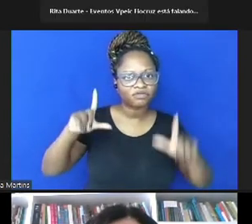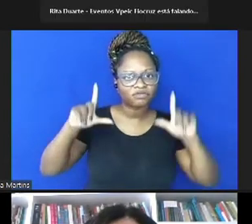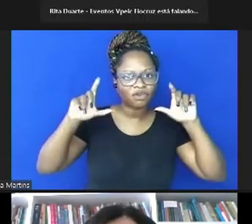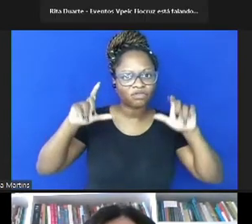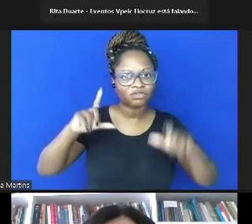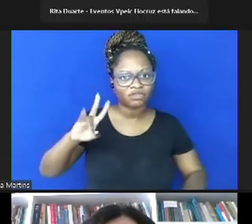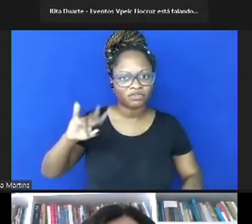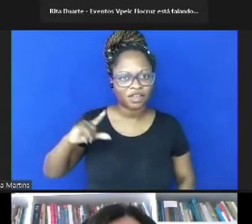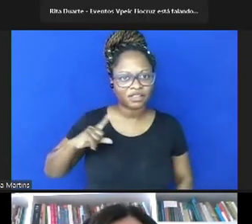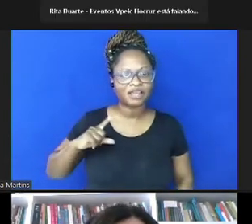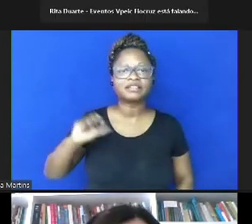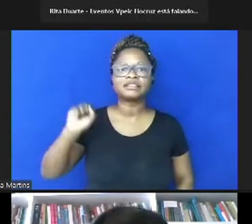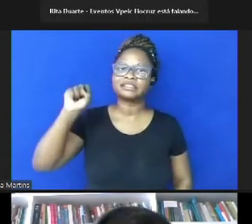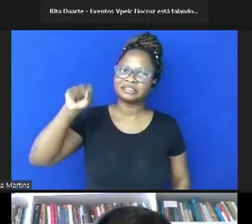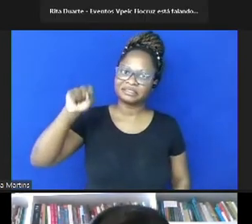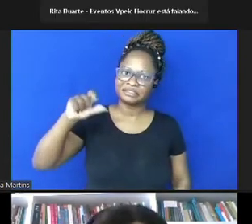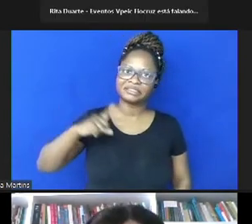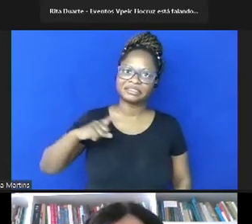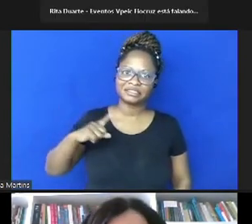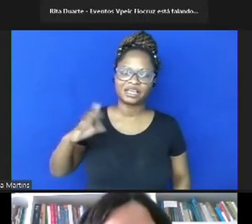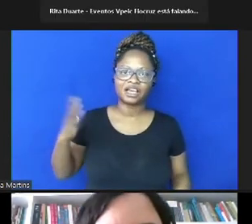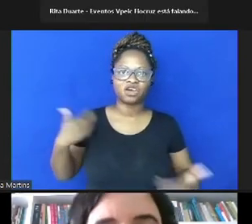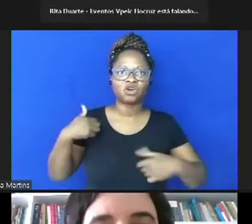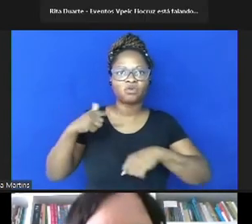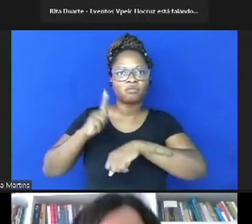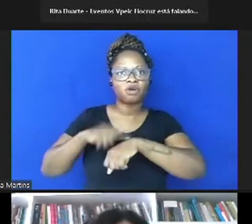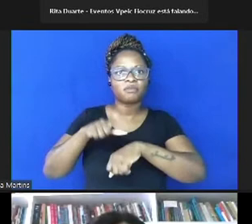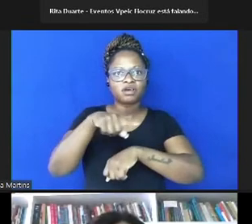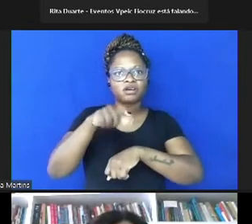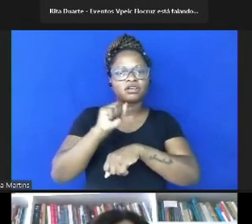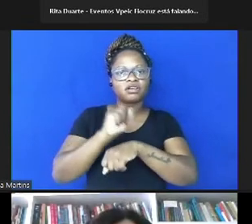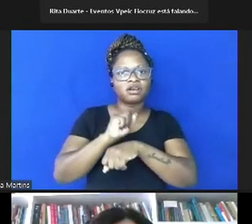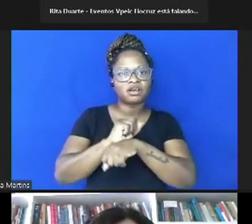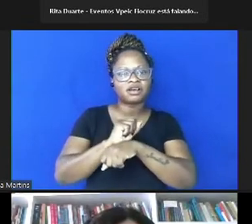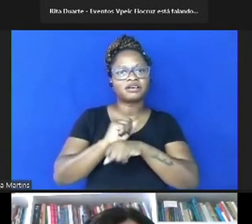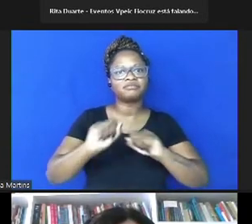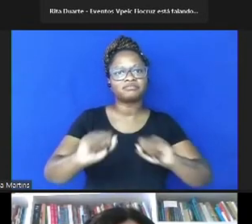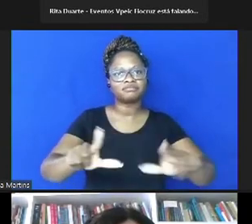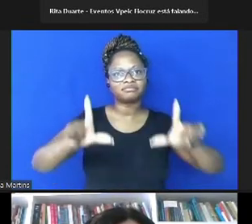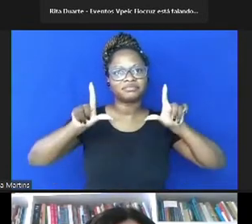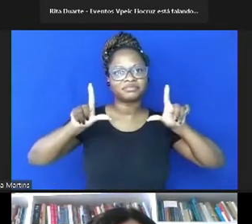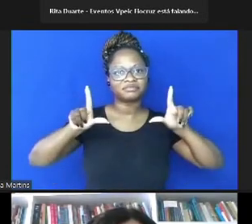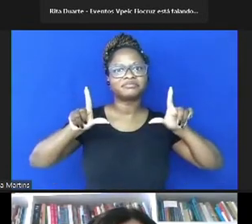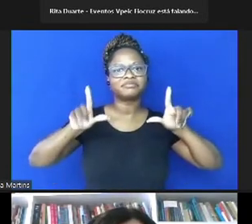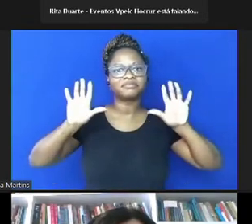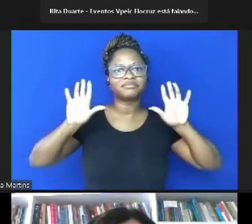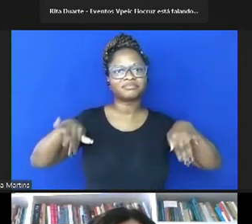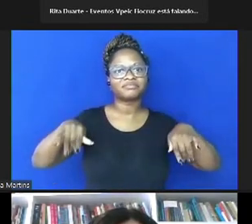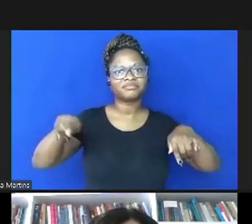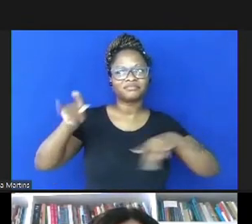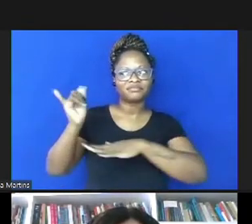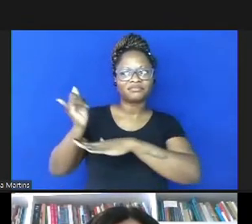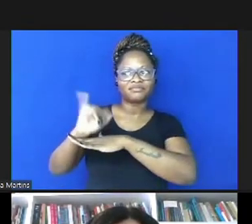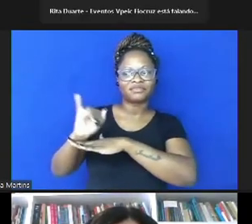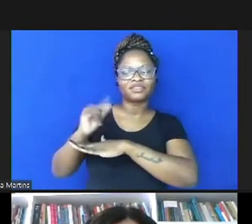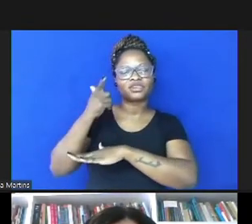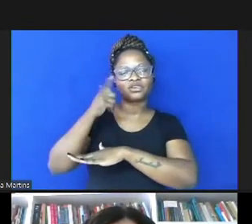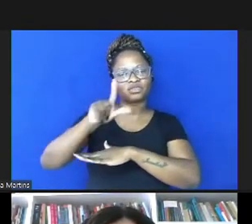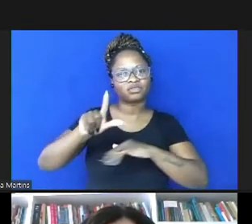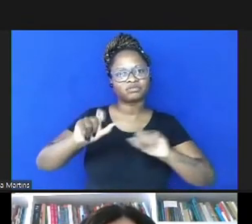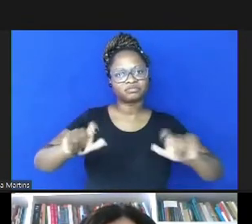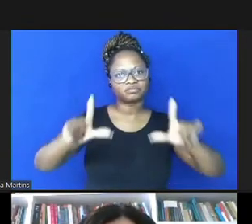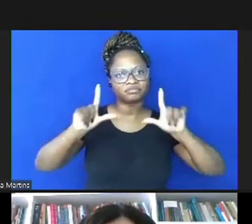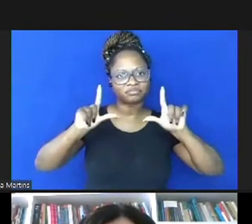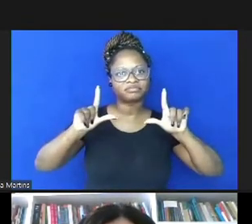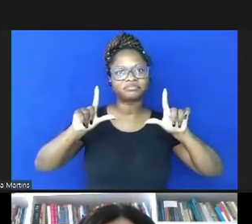Sim, Cris. Nesse momento, a gente pede para que todos habilitem, né? A gente está aguardando finalizar lá no YouTube. Assim que